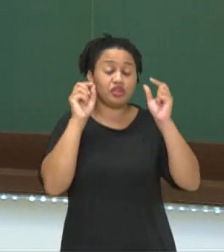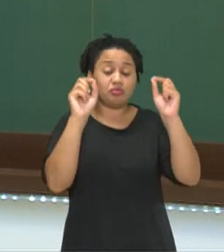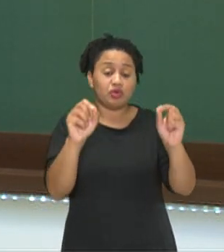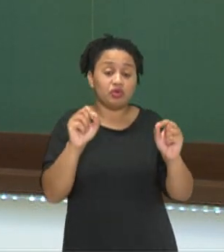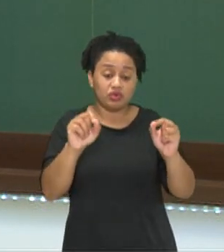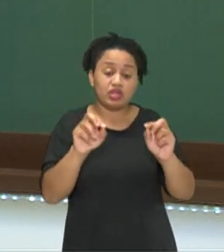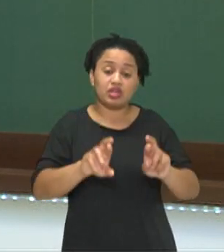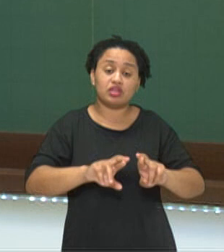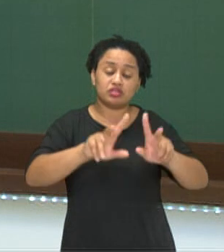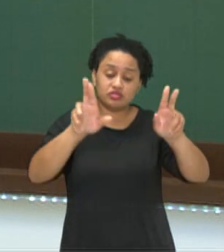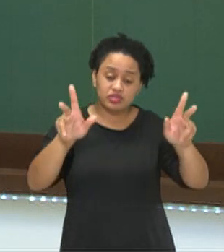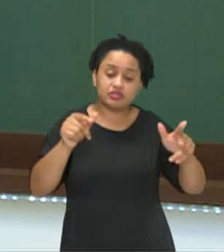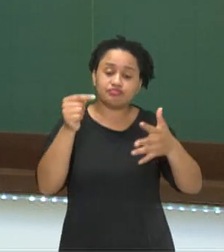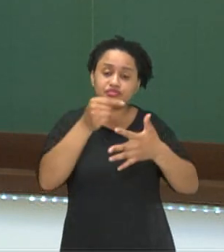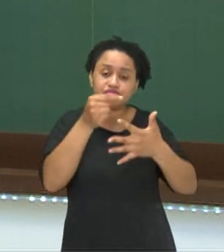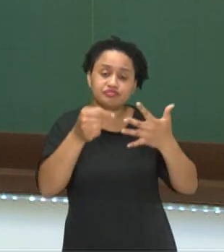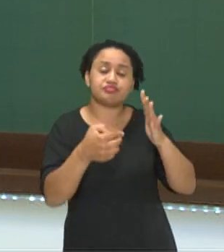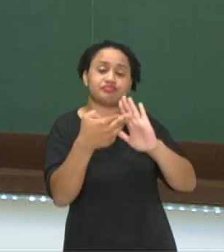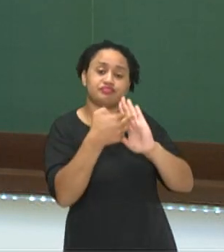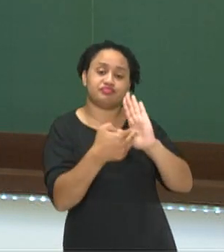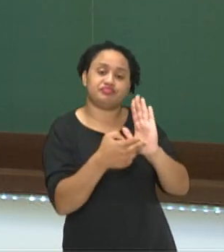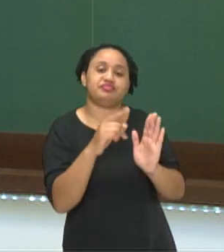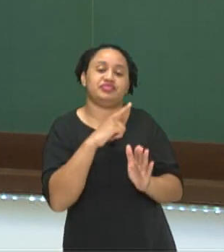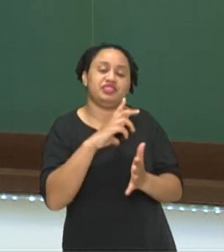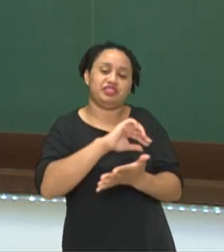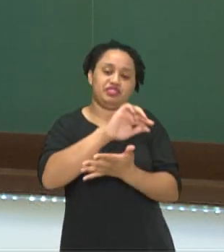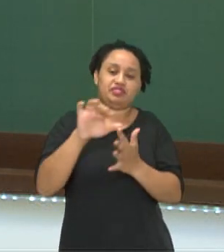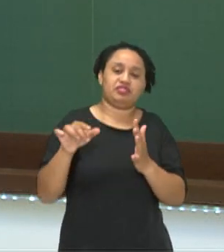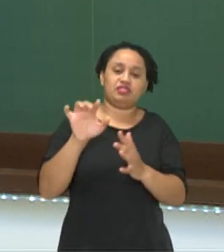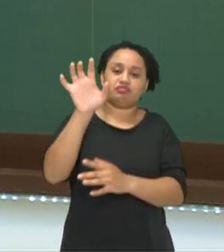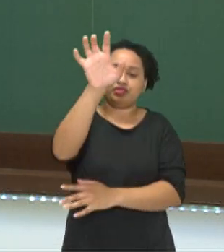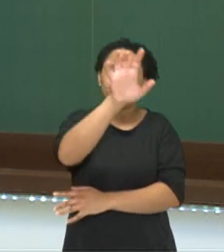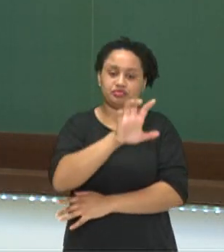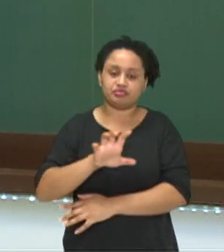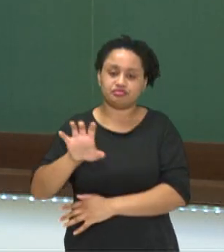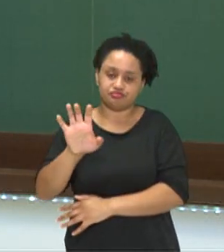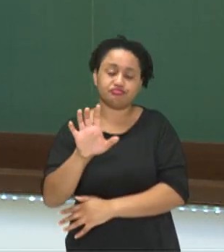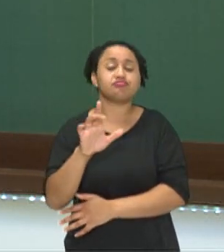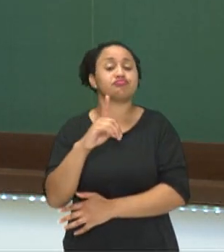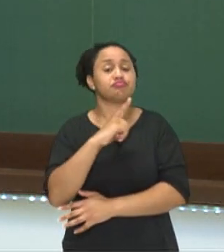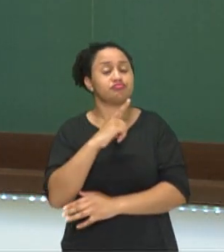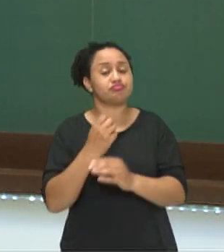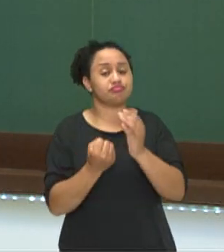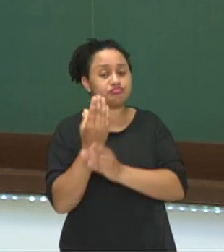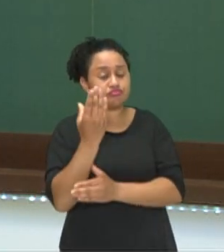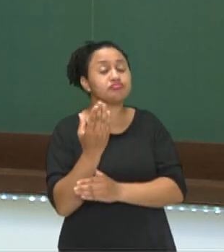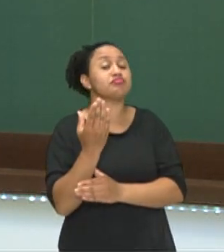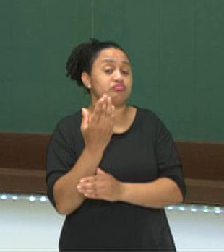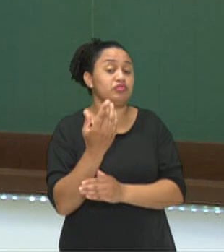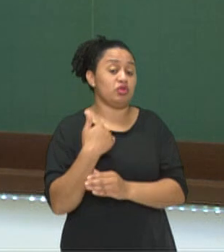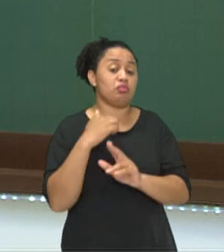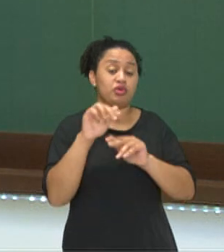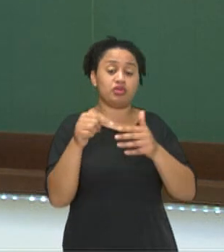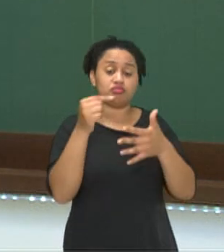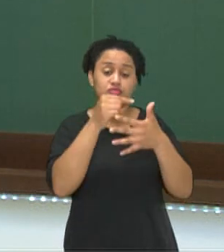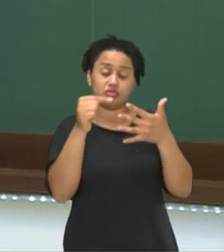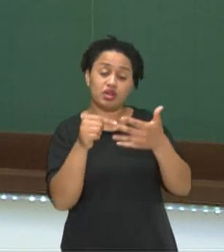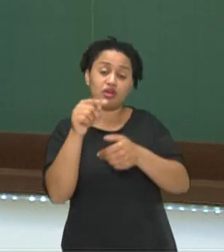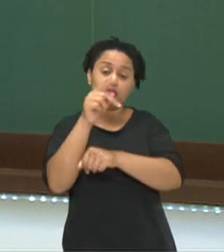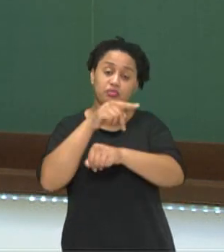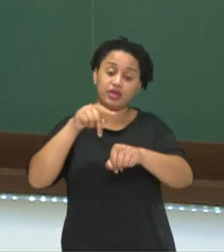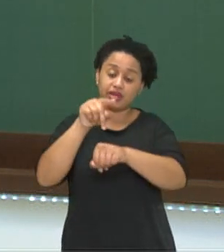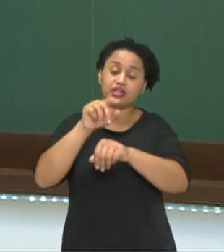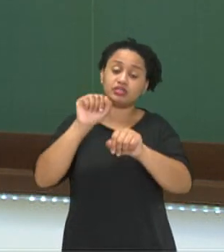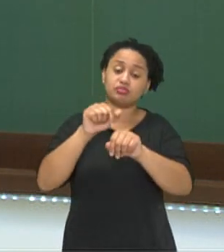partir de diferentes critérios, nós vamos ter diferentes regiões se estabelecendo e que, de acordo com o critério, o país ele pode